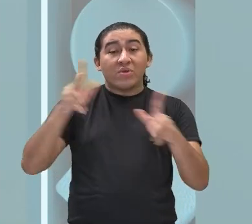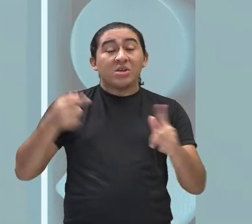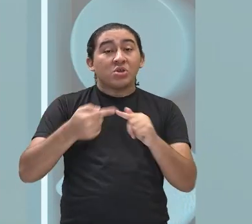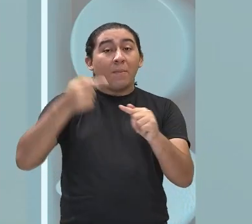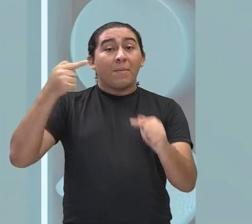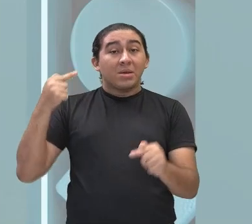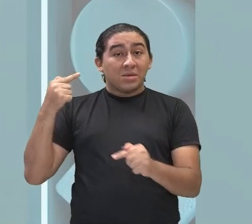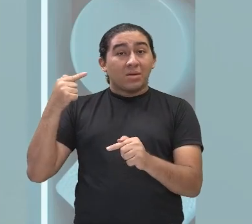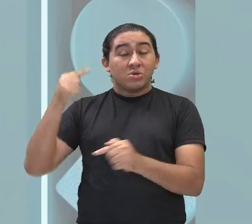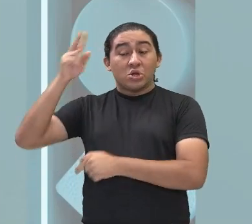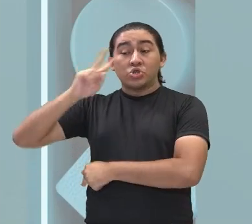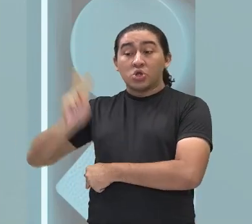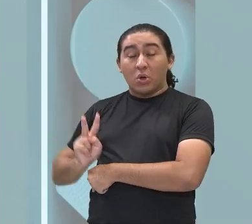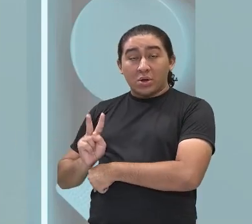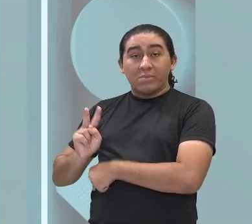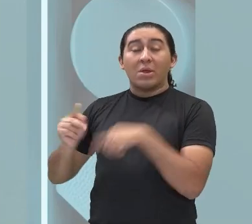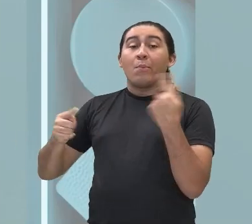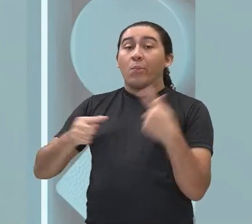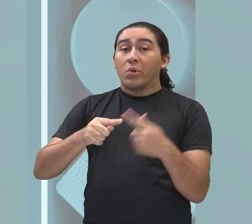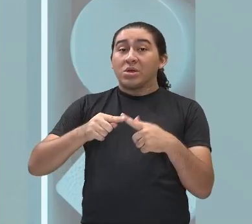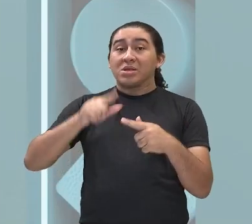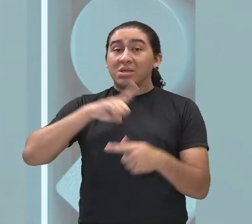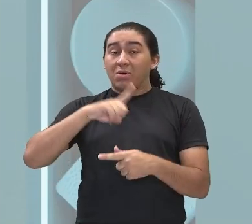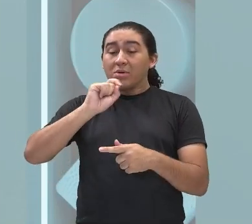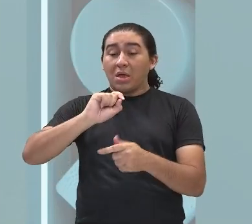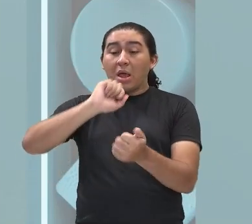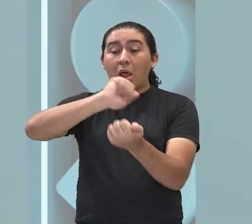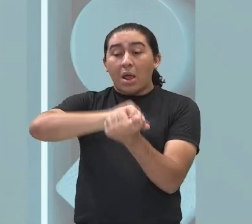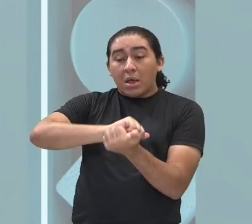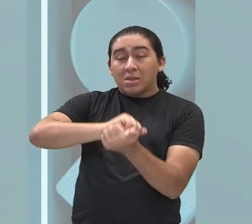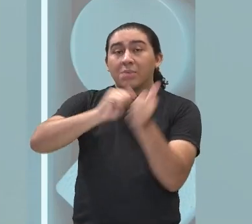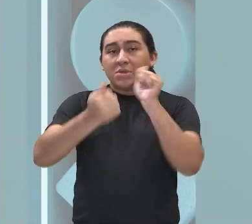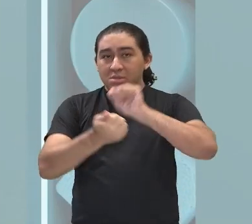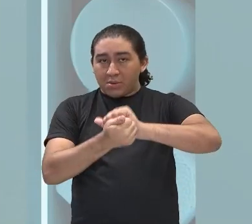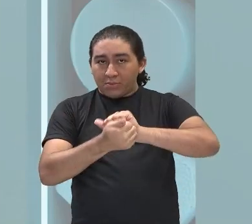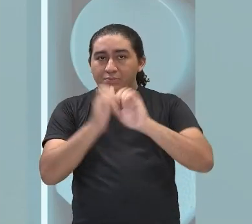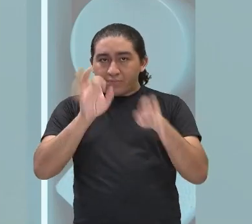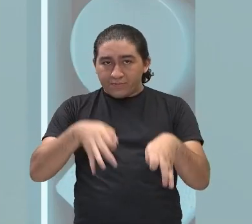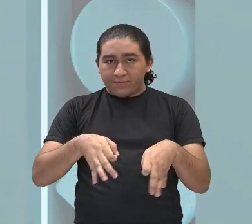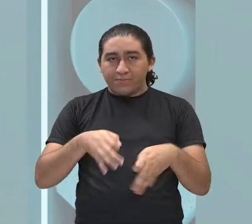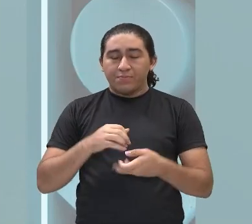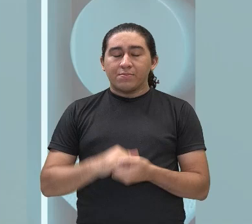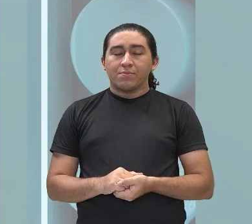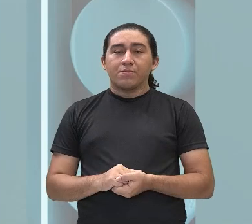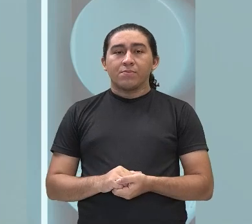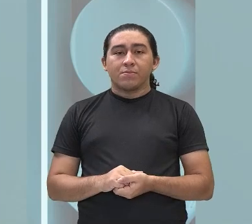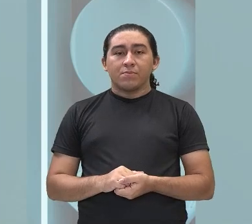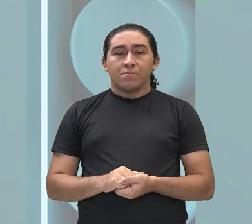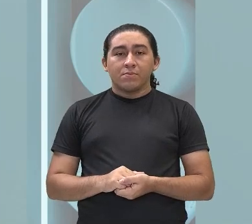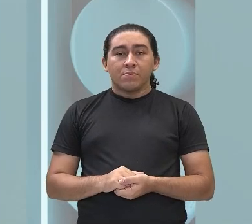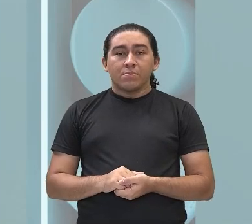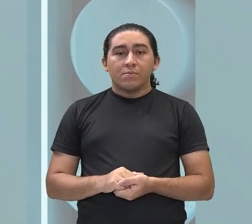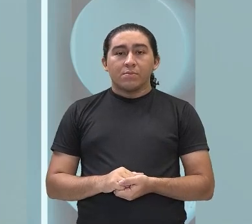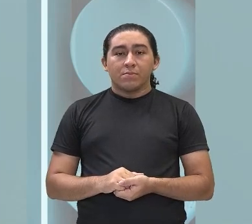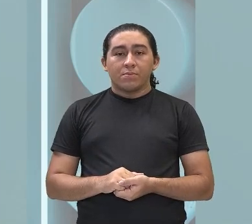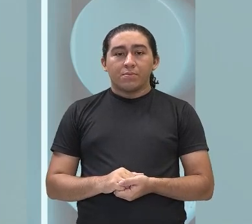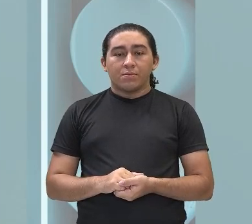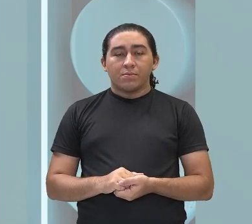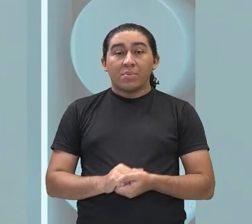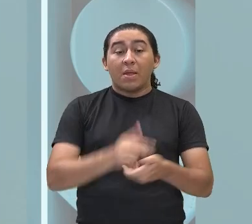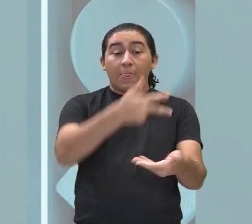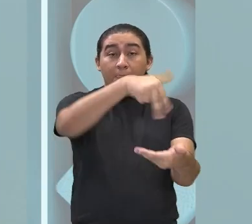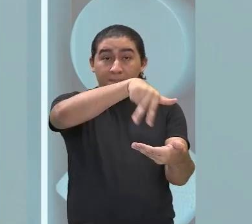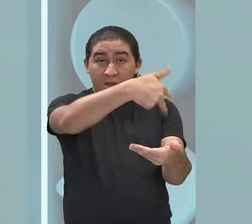para a cena, porque ele passa pela adaptação. Isso aqui foi quando a gente falou da